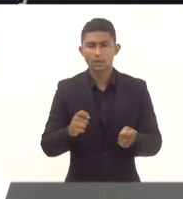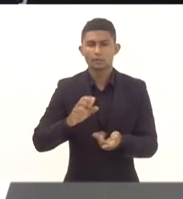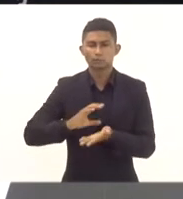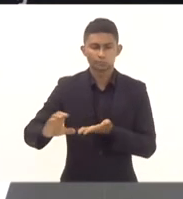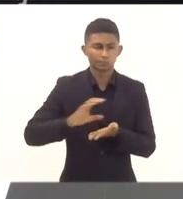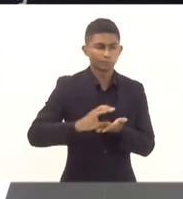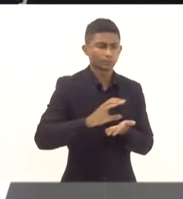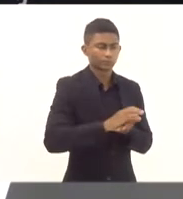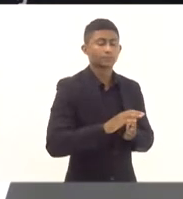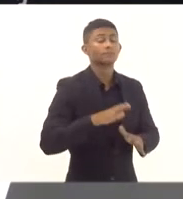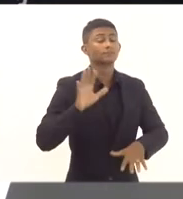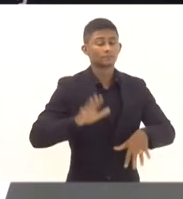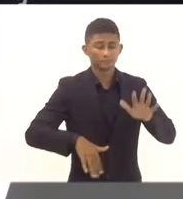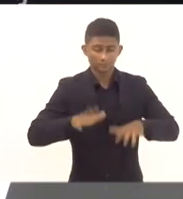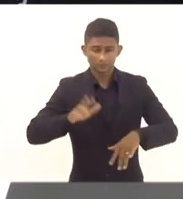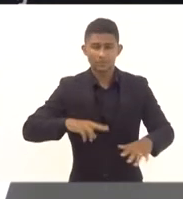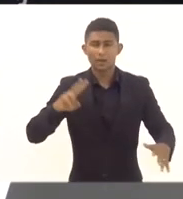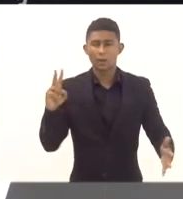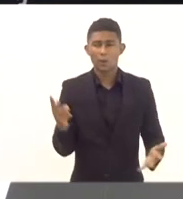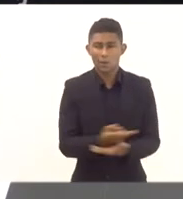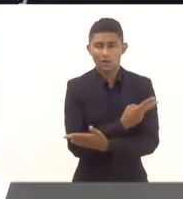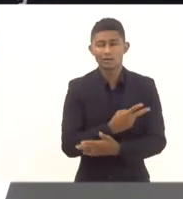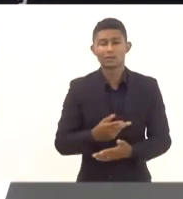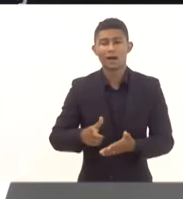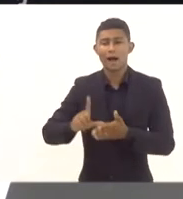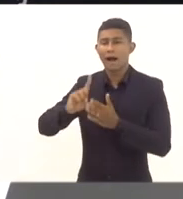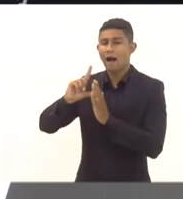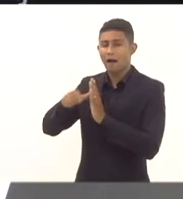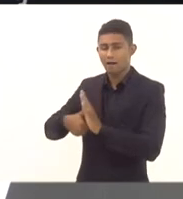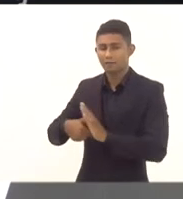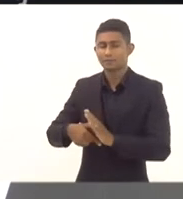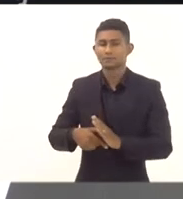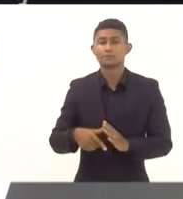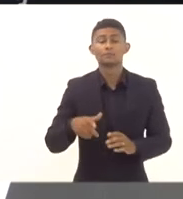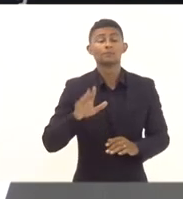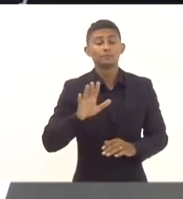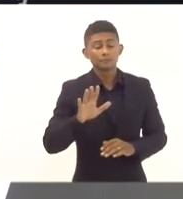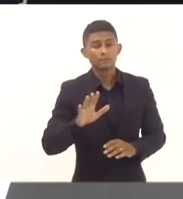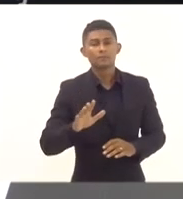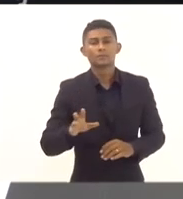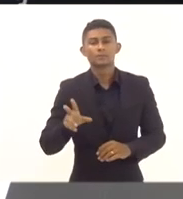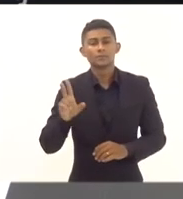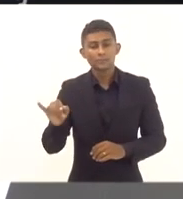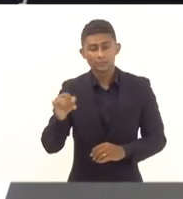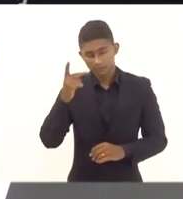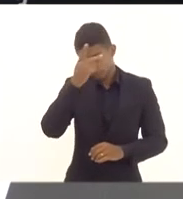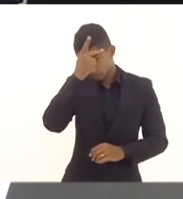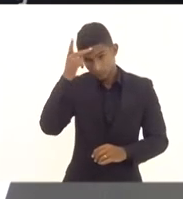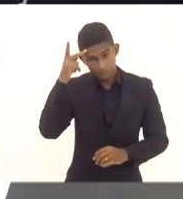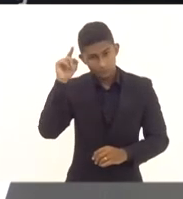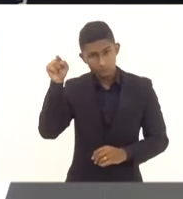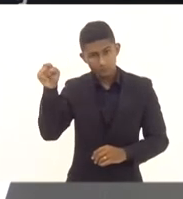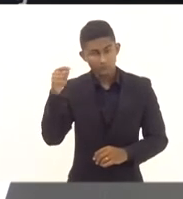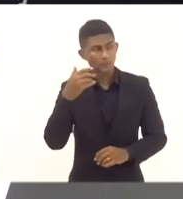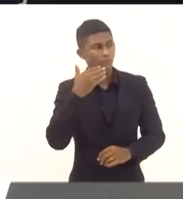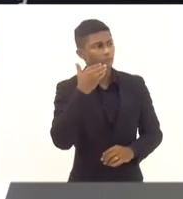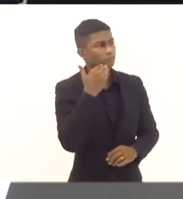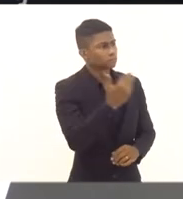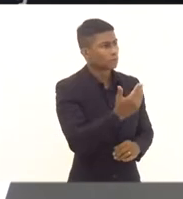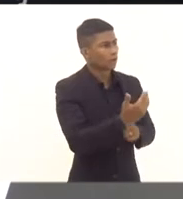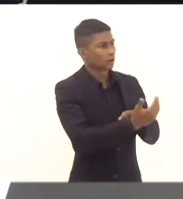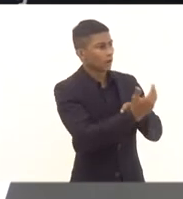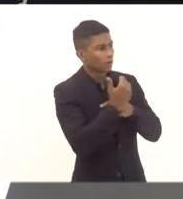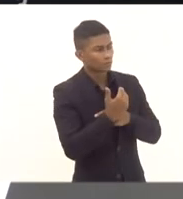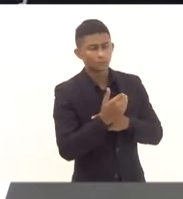outro mas sempre que é demandado para nossa Coordenação a Carol chave com